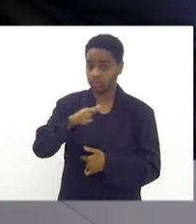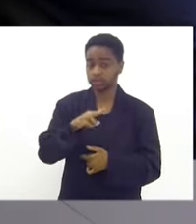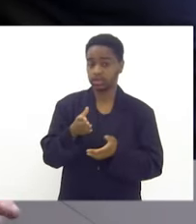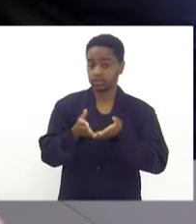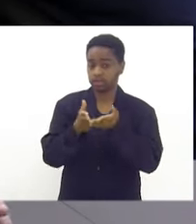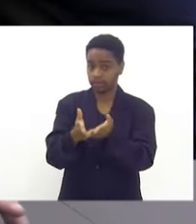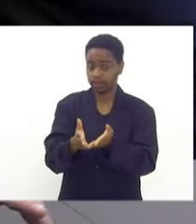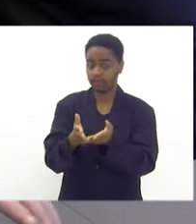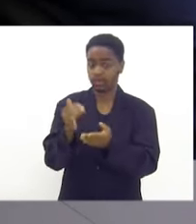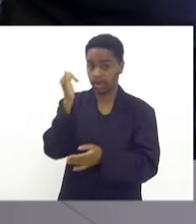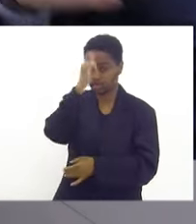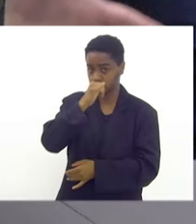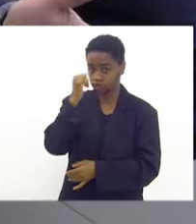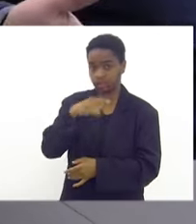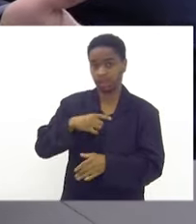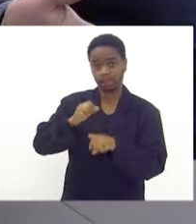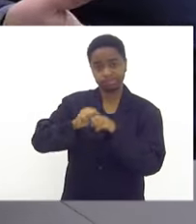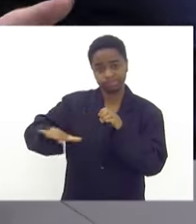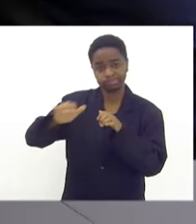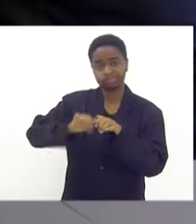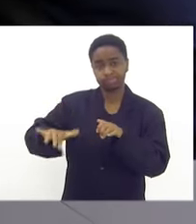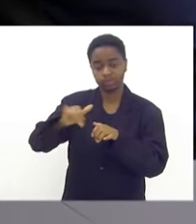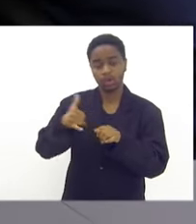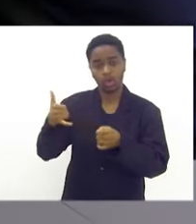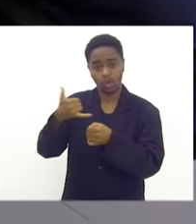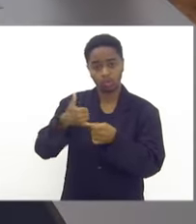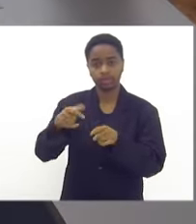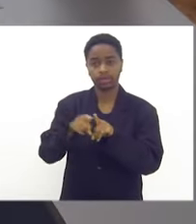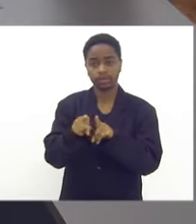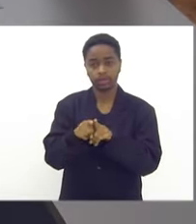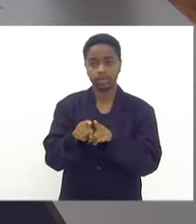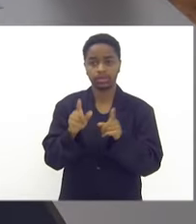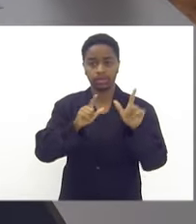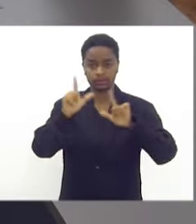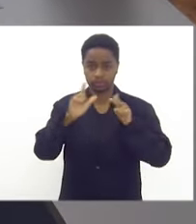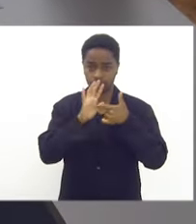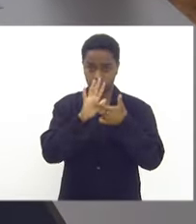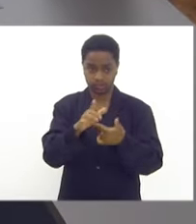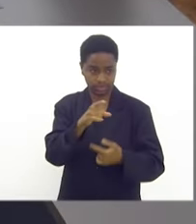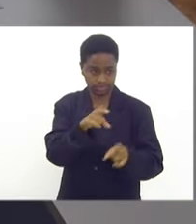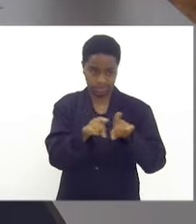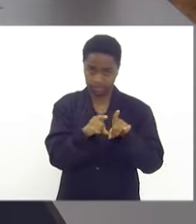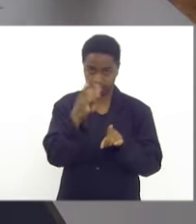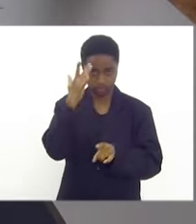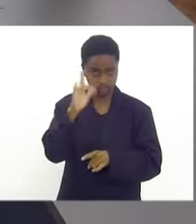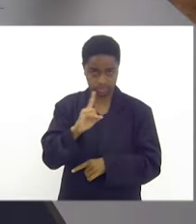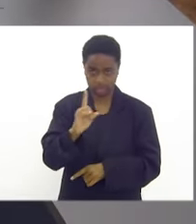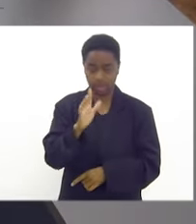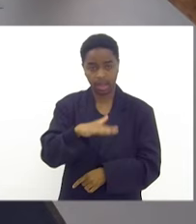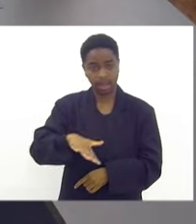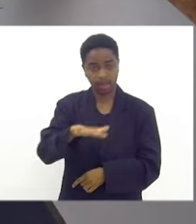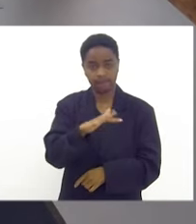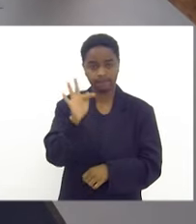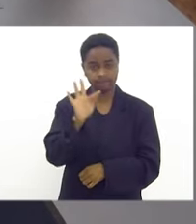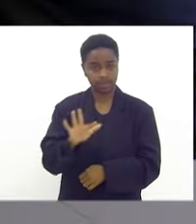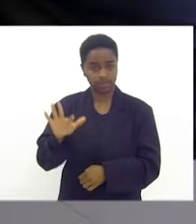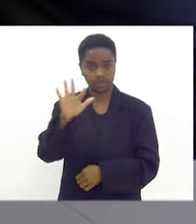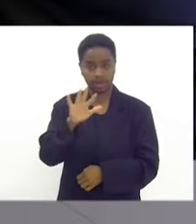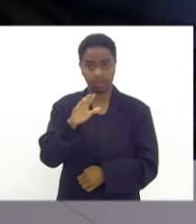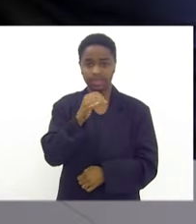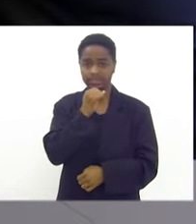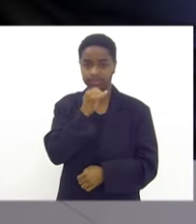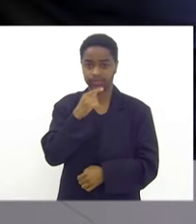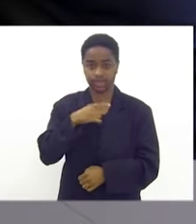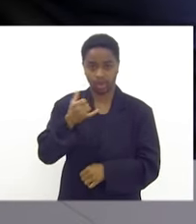óleo a torto direito e já teve matéria também de jornal sobre isso não ten conhecimento também não conhece quem era Federal no porto do Rio por exemplo no k7 tá